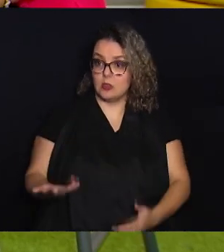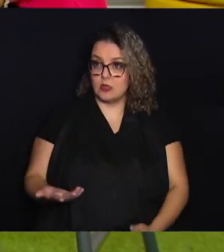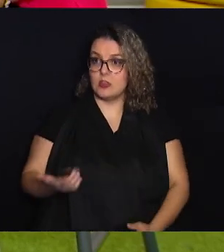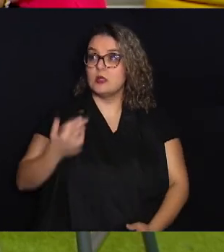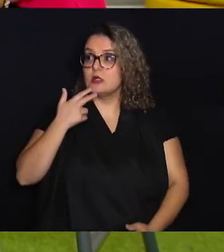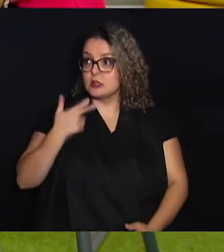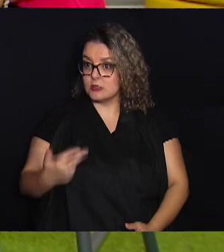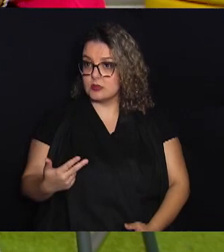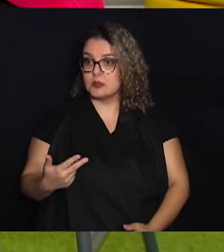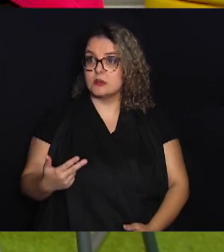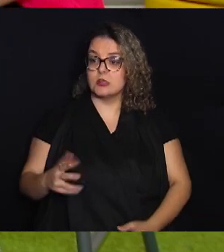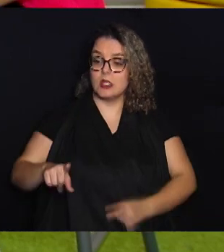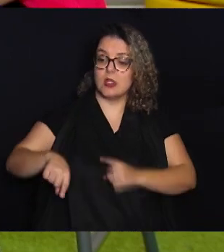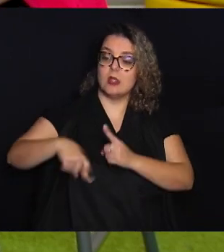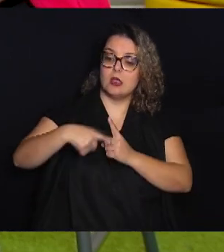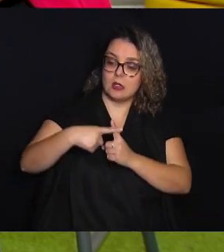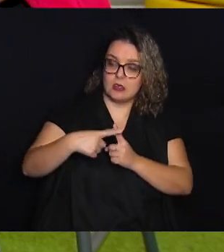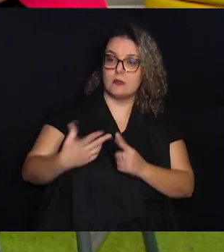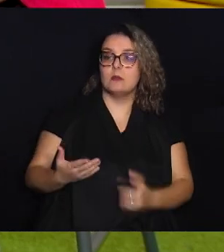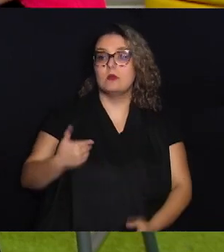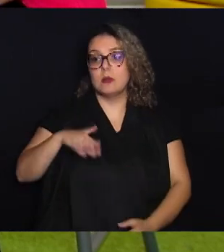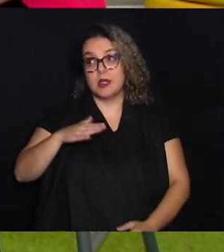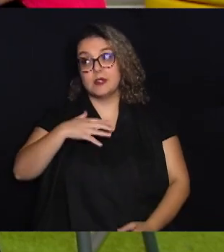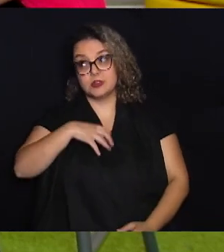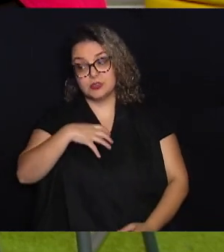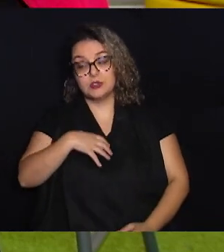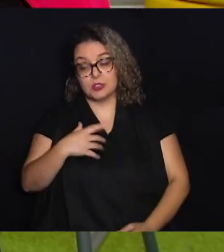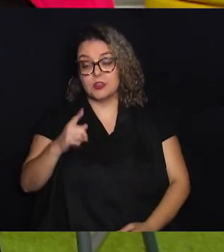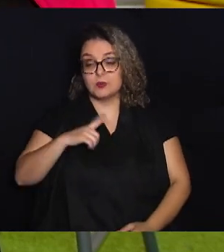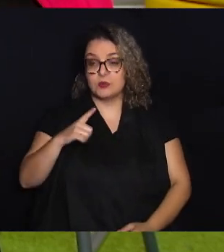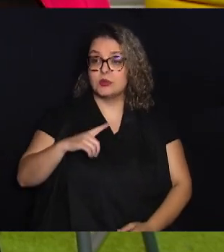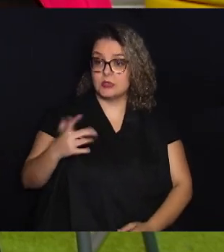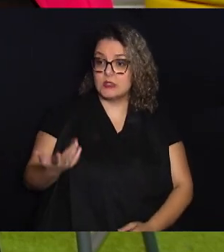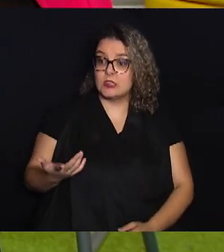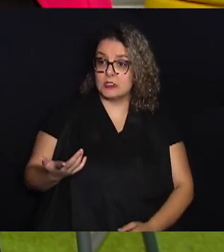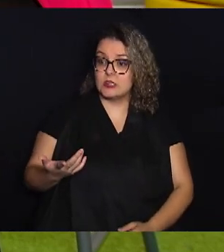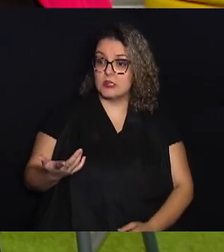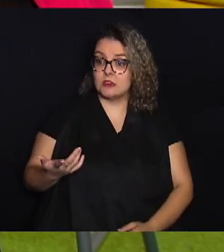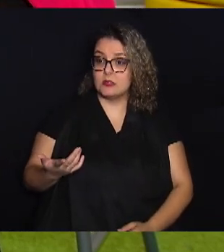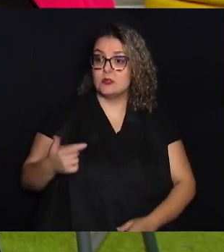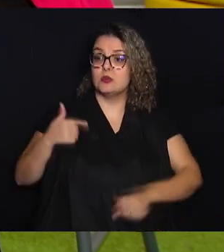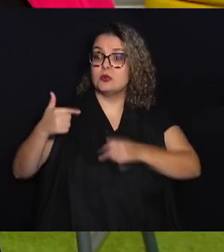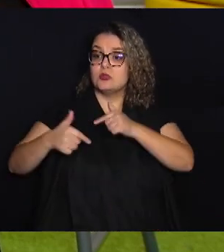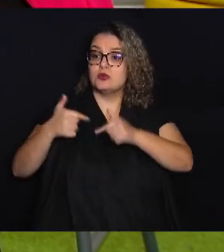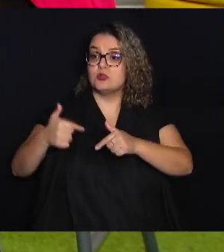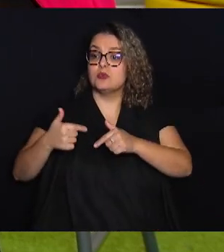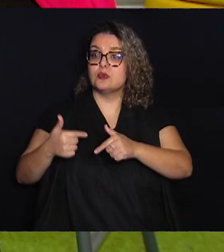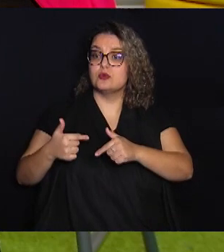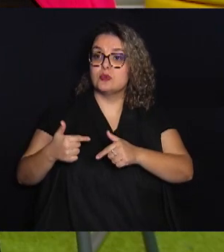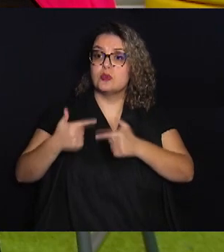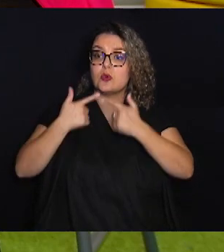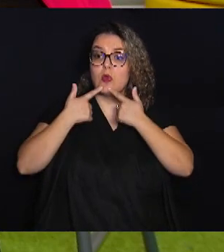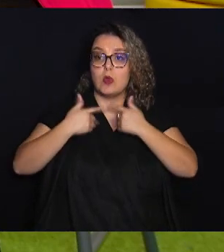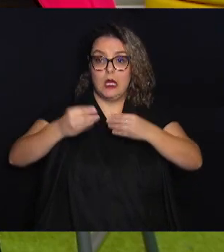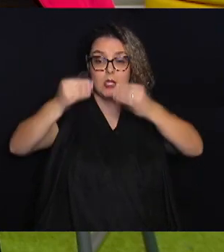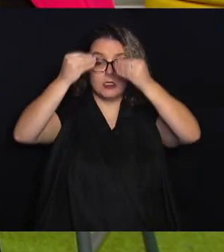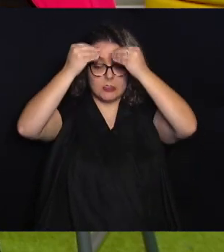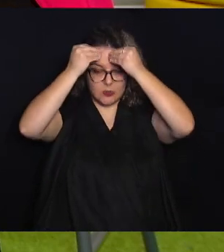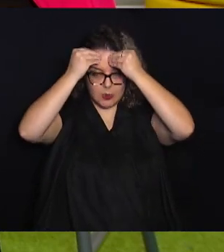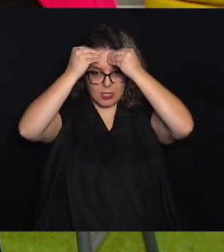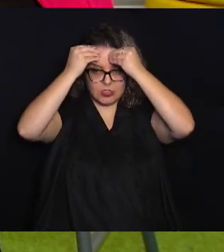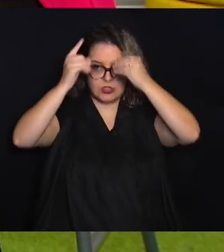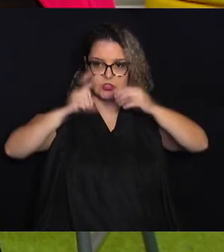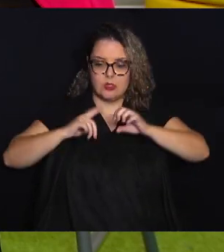nessa língua adicional, mais condições elas terão de um trabalho com a linguagem. Então, elas